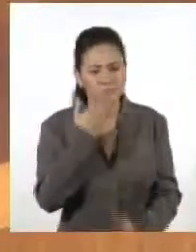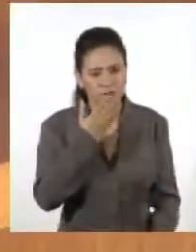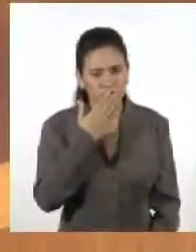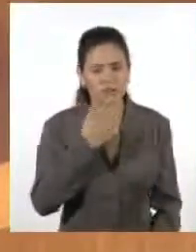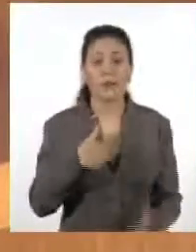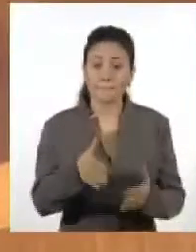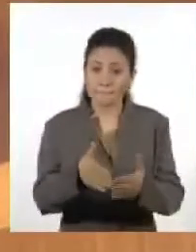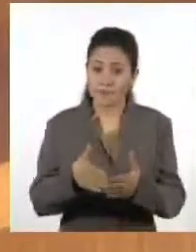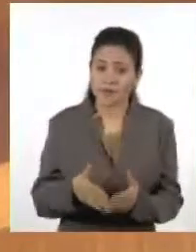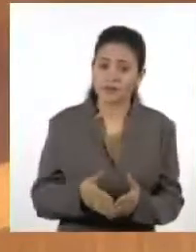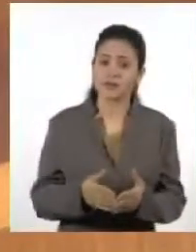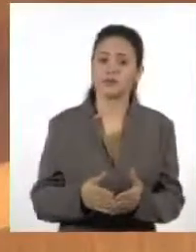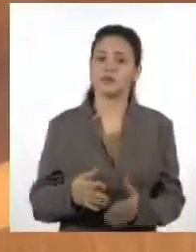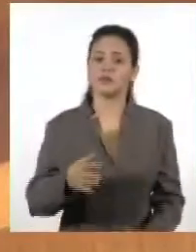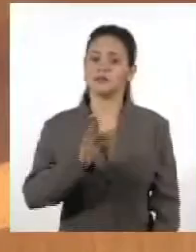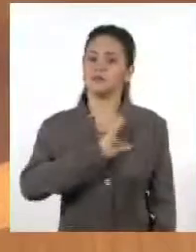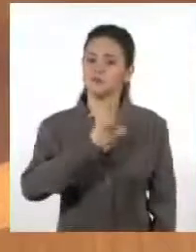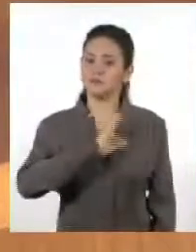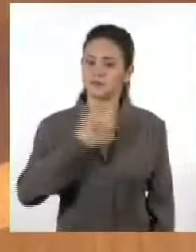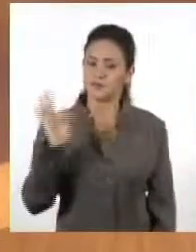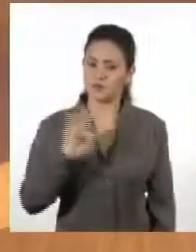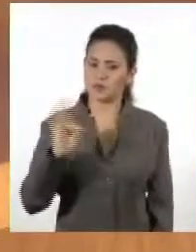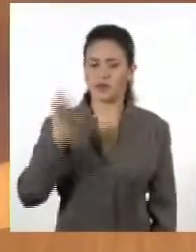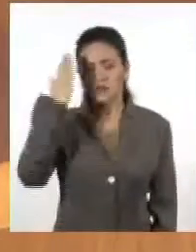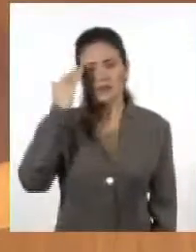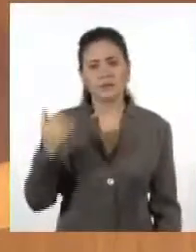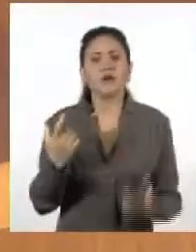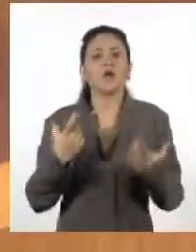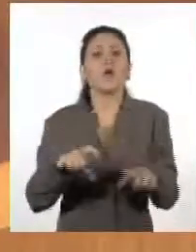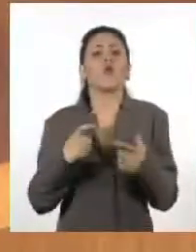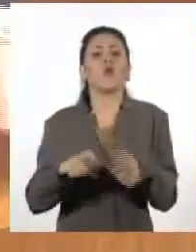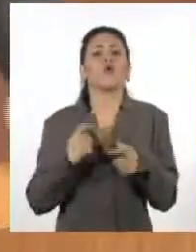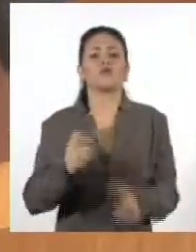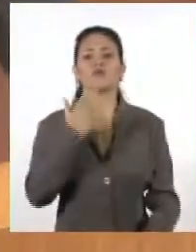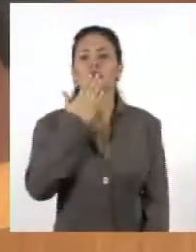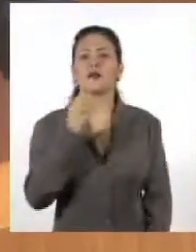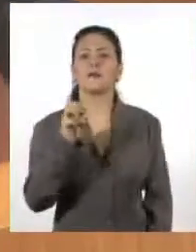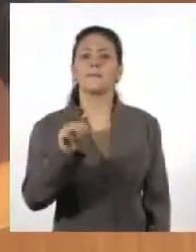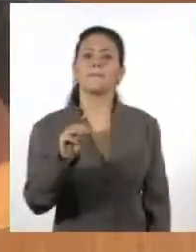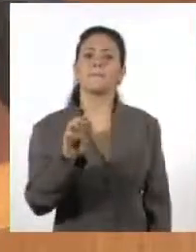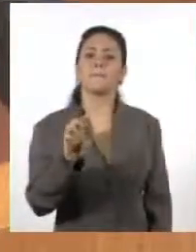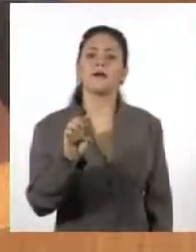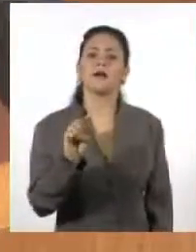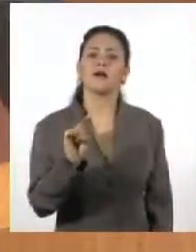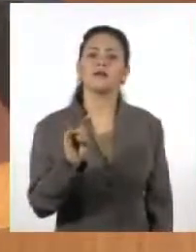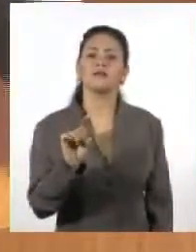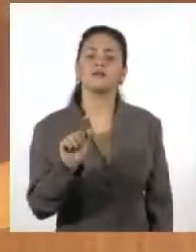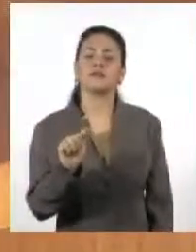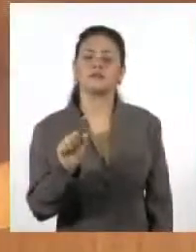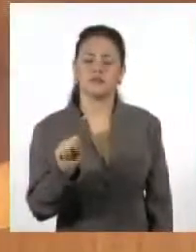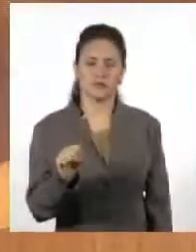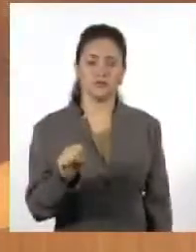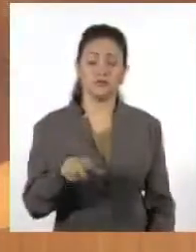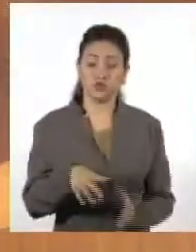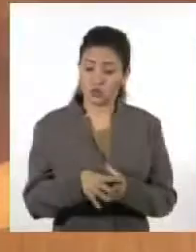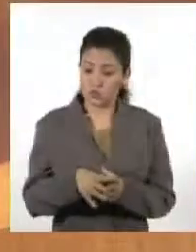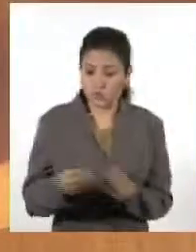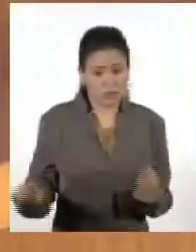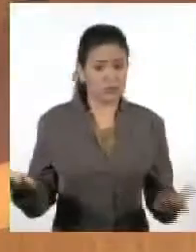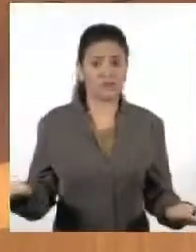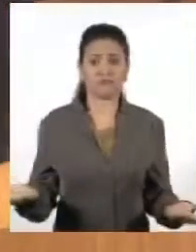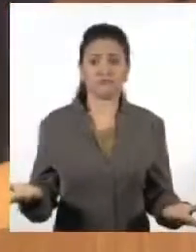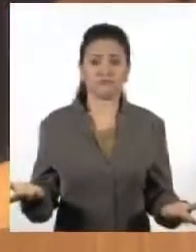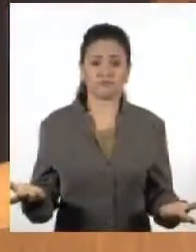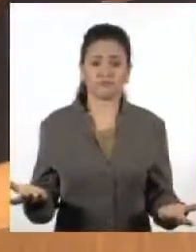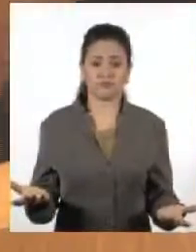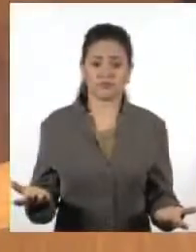polícia federal para saber o paradeiro de chiquinha de messias que está sumido vamos entrar na polícia federal